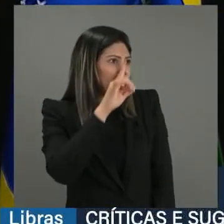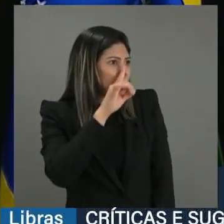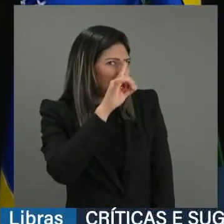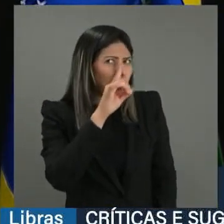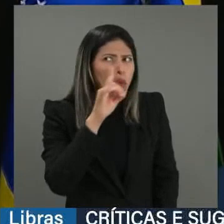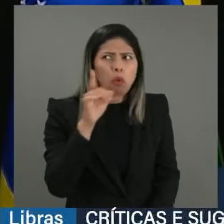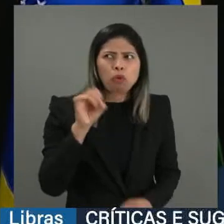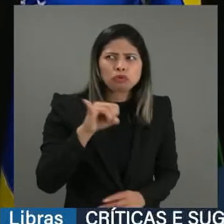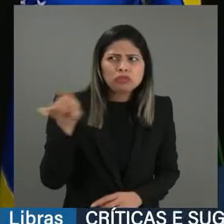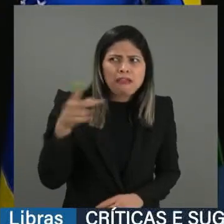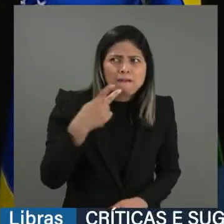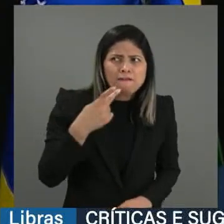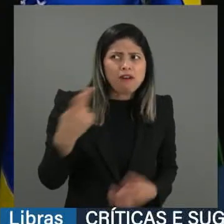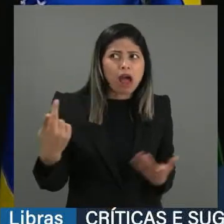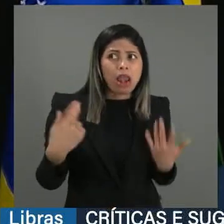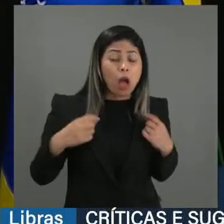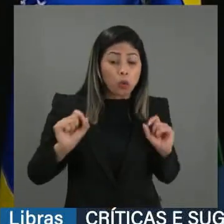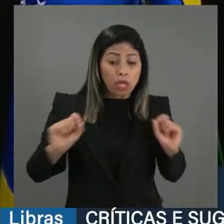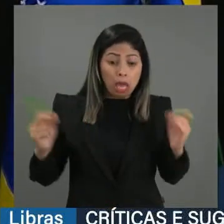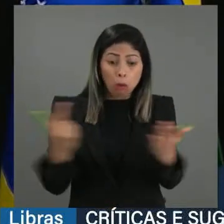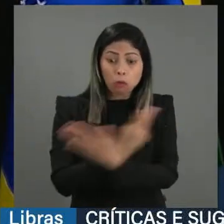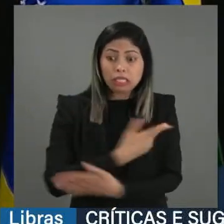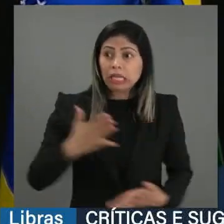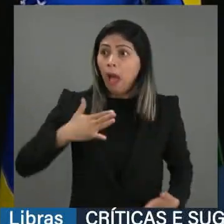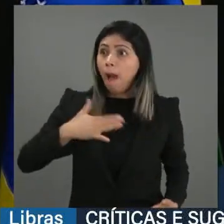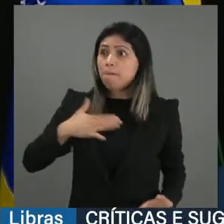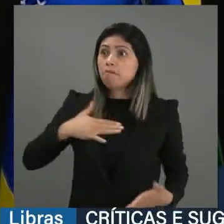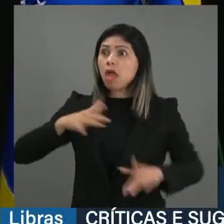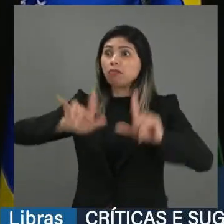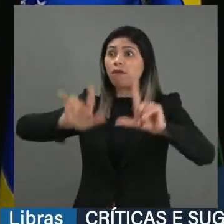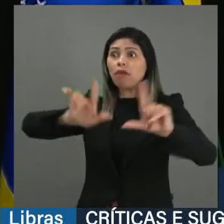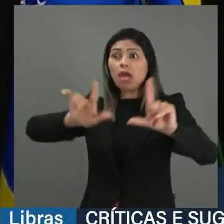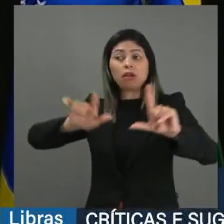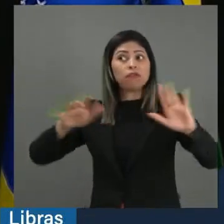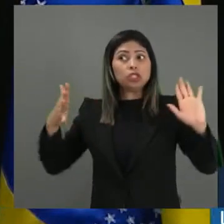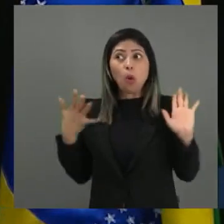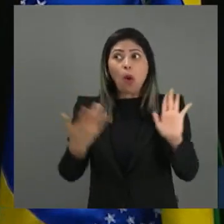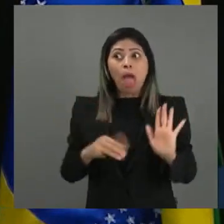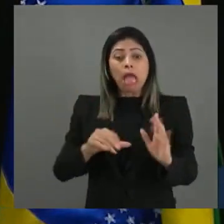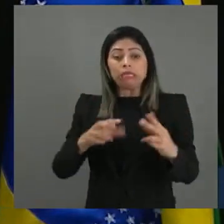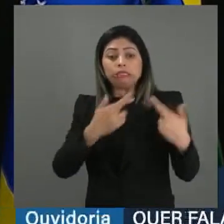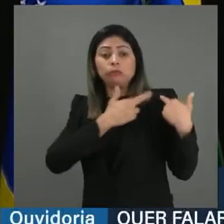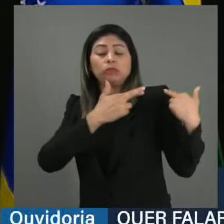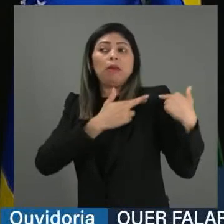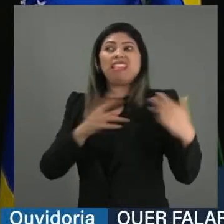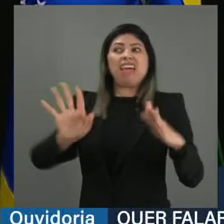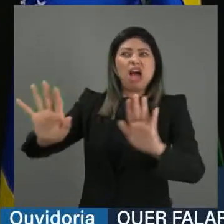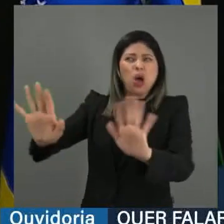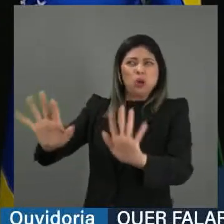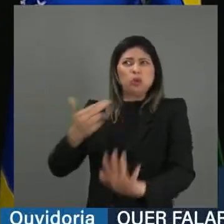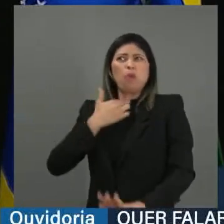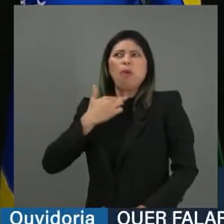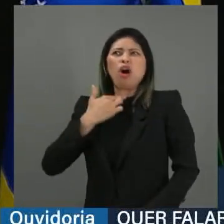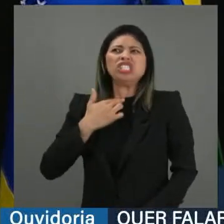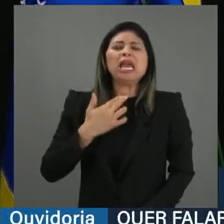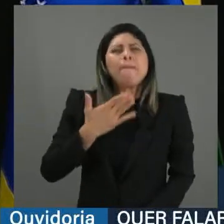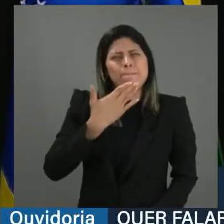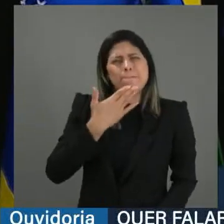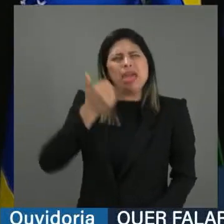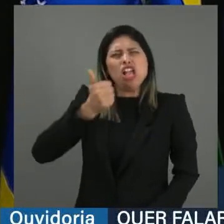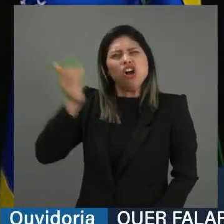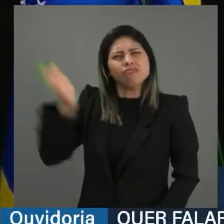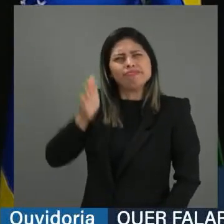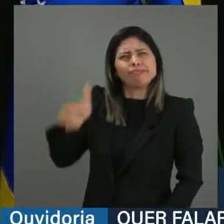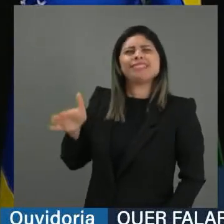aqui, se ele falar uma coisa dessa, meu veículo pode ser responsabilizado, o sistema não quer que ele fale isso, daquele fulano de tal, não. Cancela a entrevista do doutor